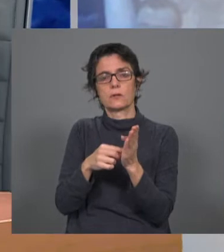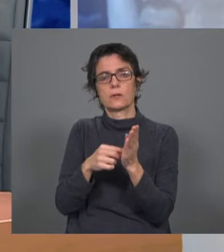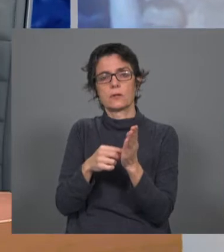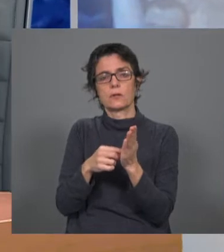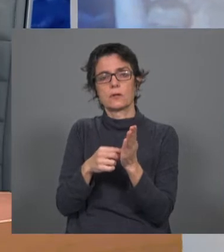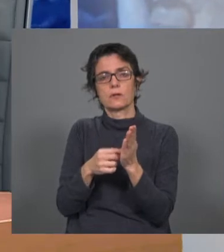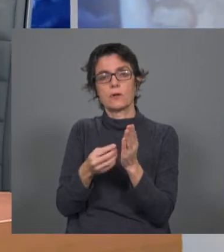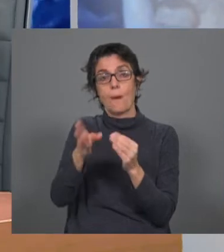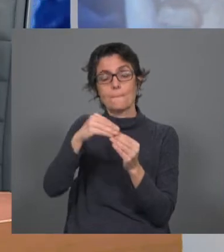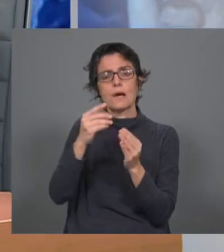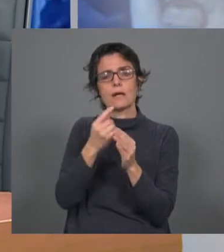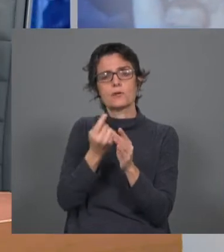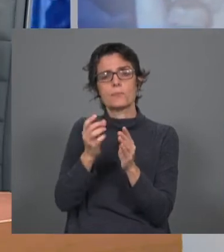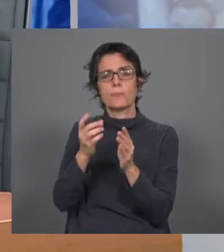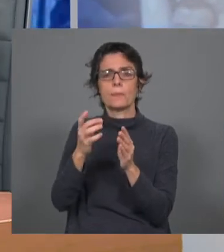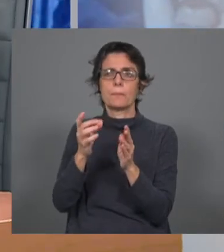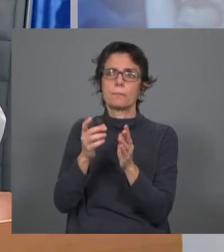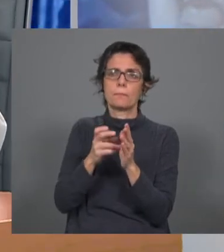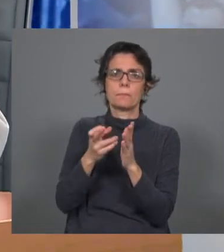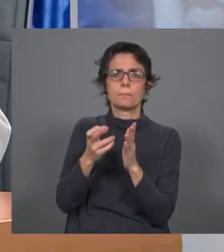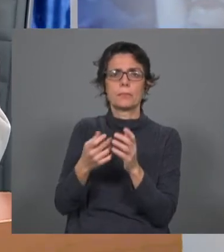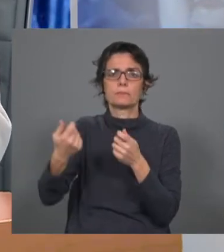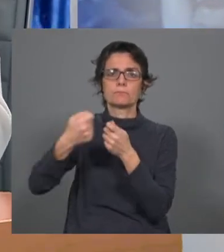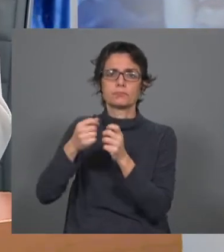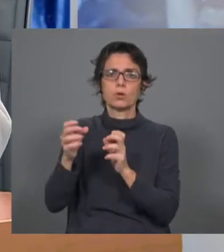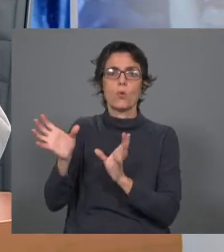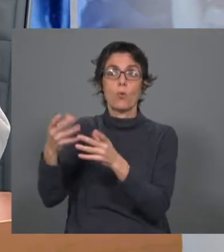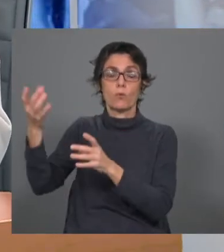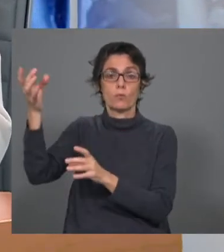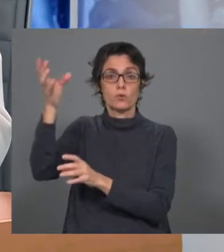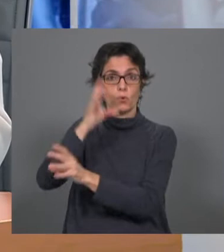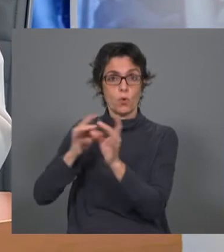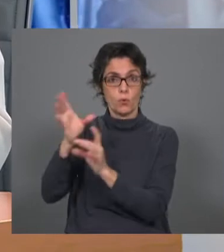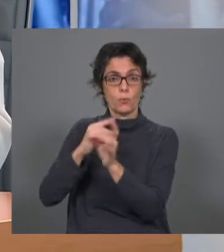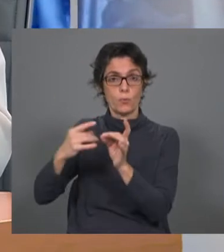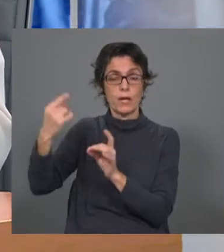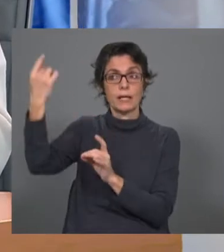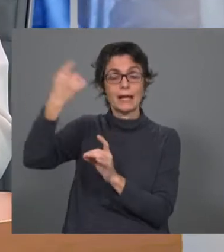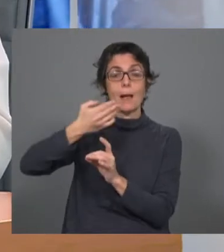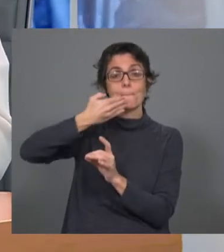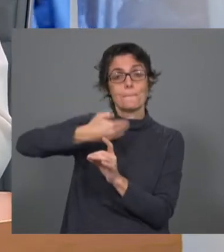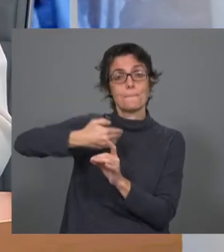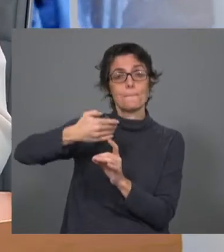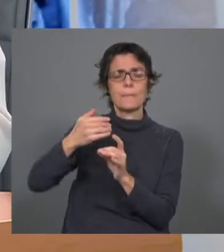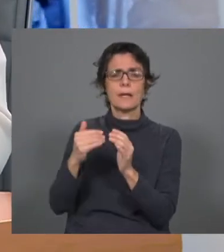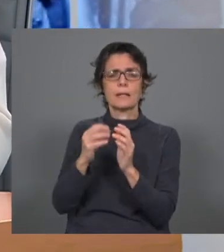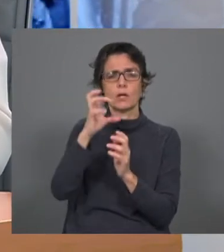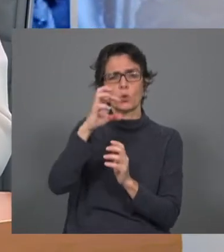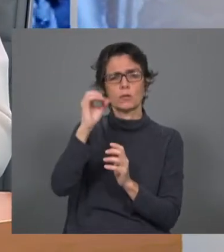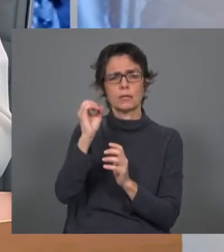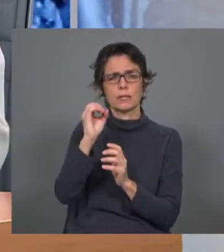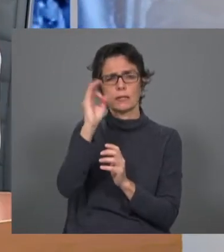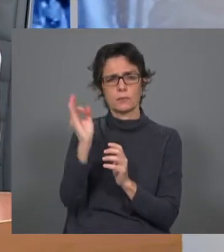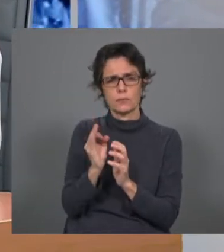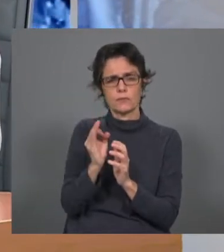Comissão Europeia que pretende que 80% das pessoas com mais de 80 anos da União Europeia